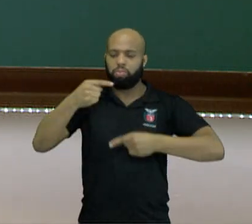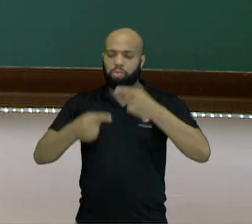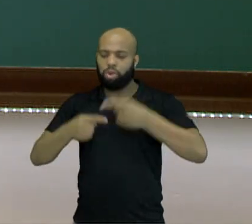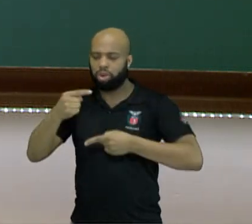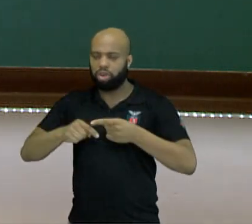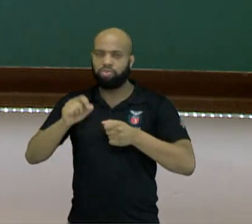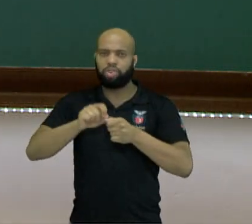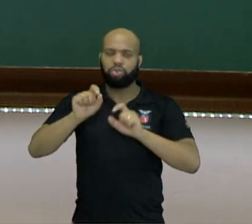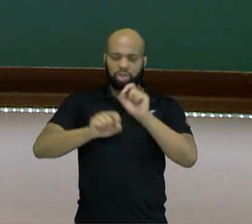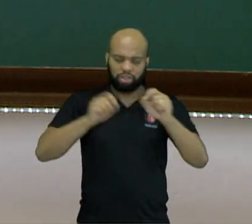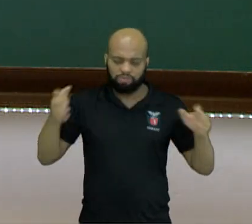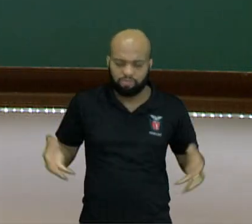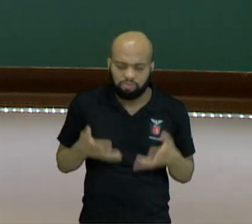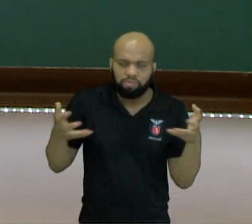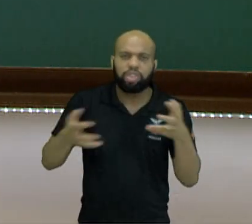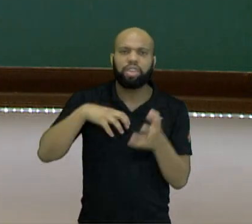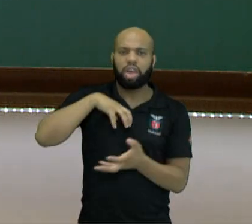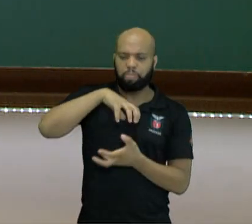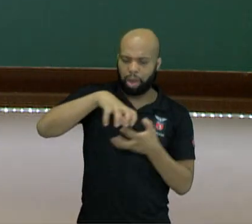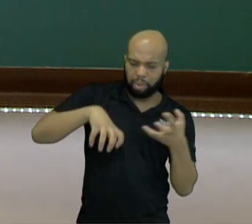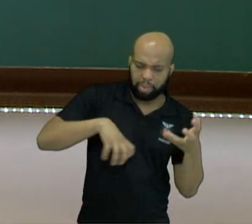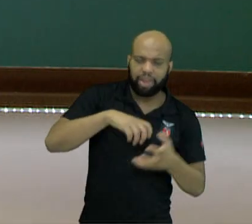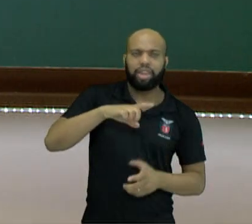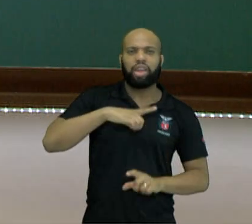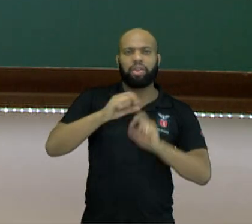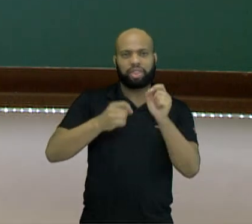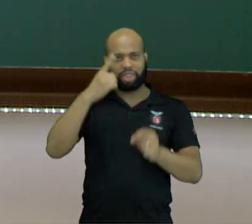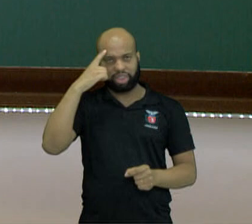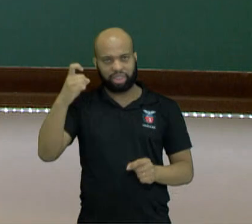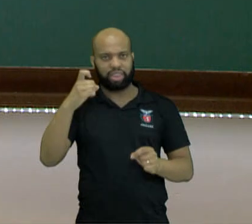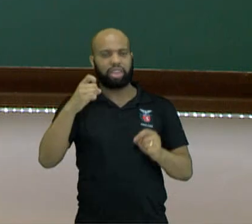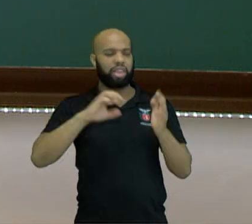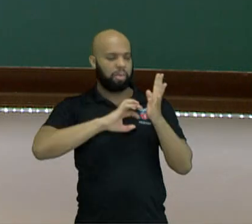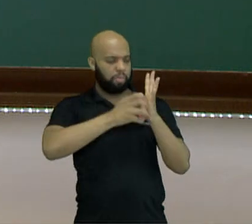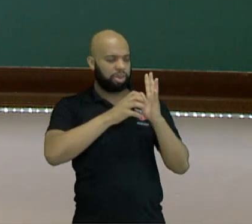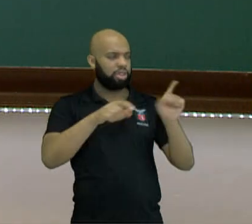contra-revoluções. Temos uma ideia partidária também contraditória ao